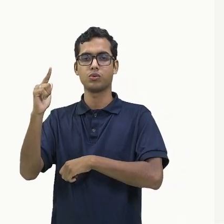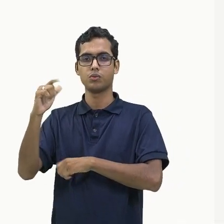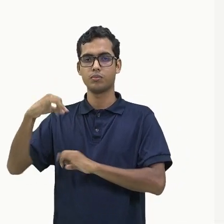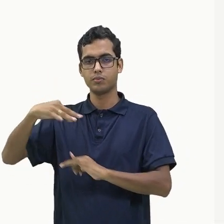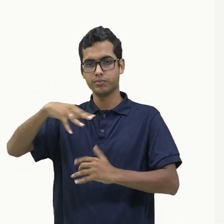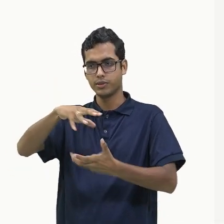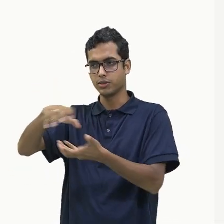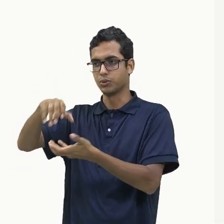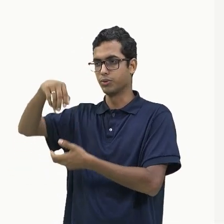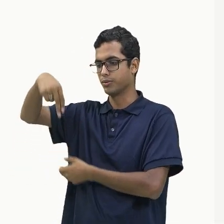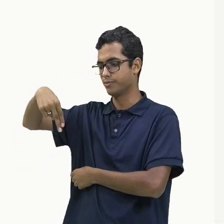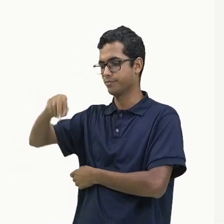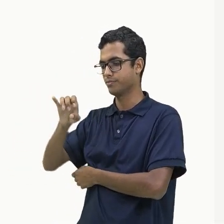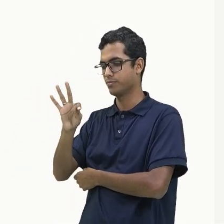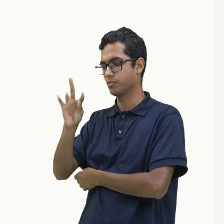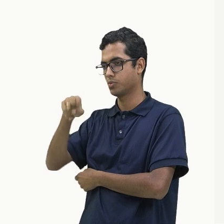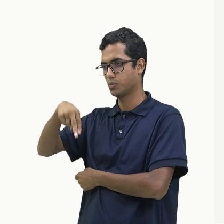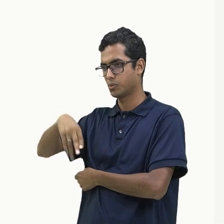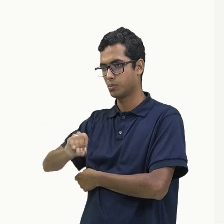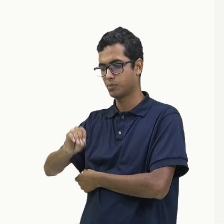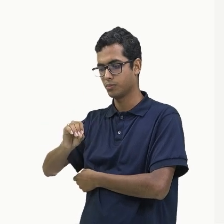é 5 para 7.